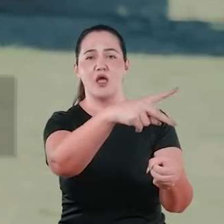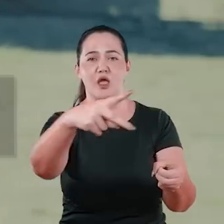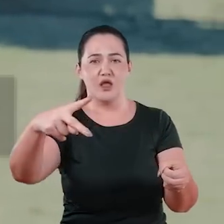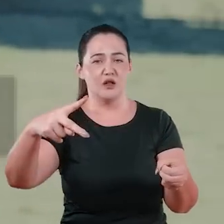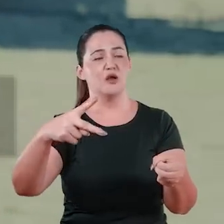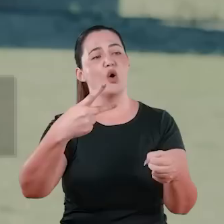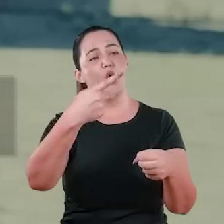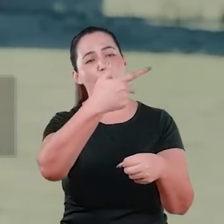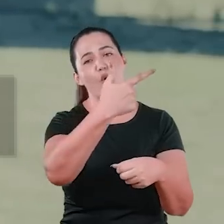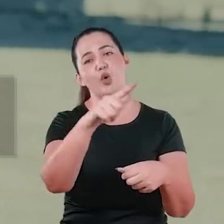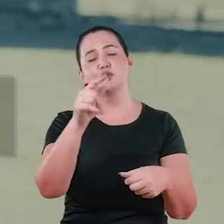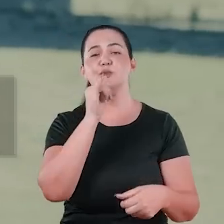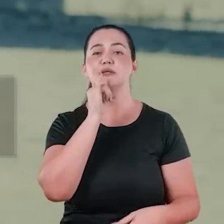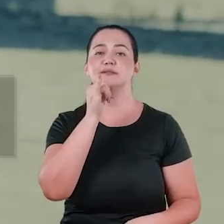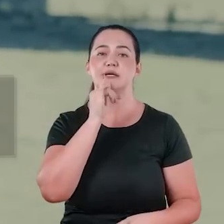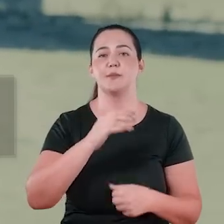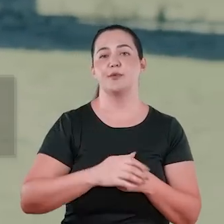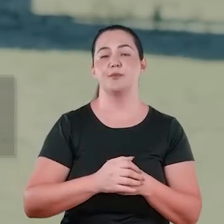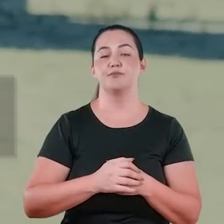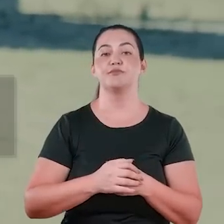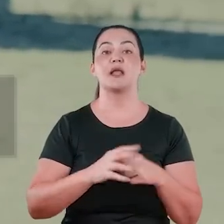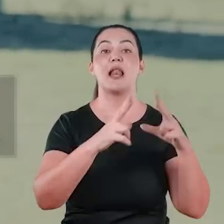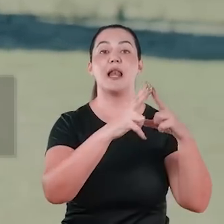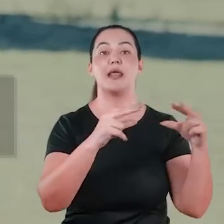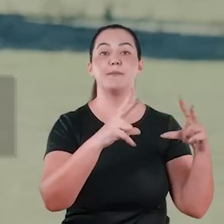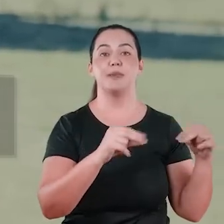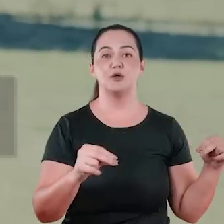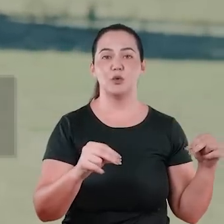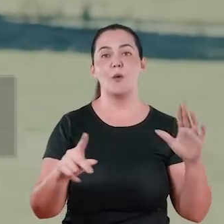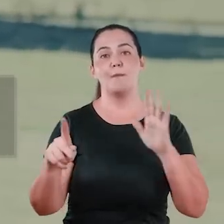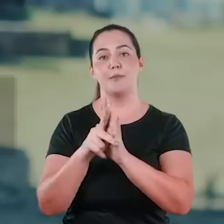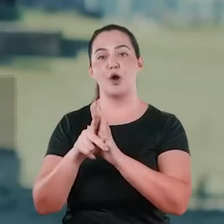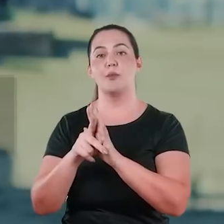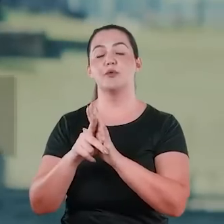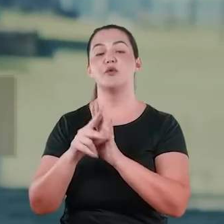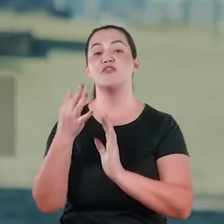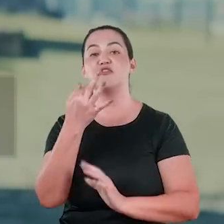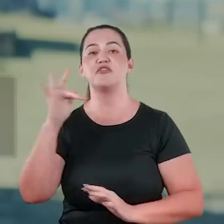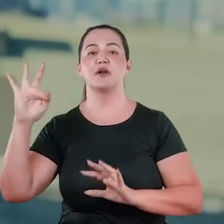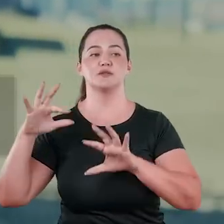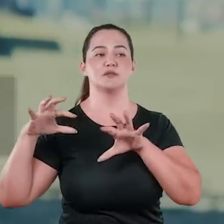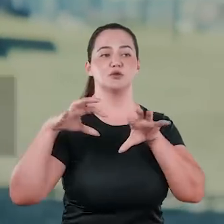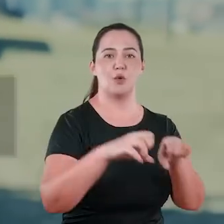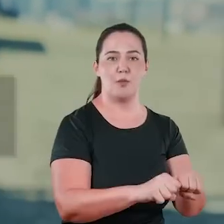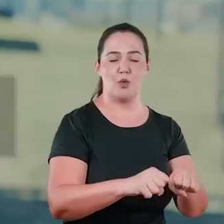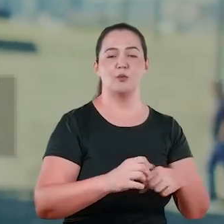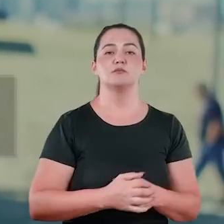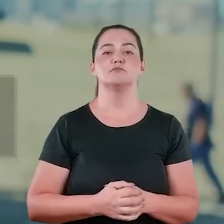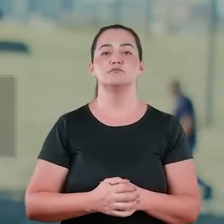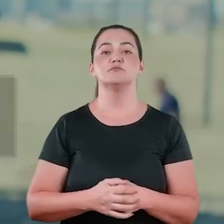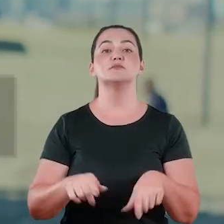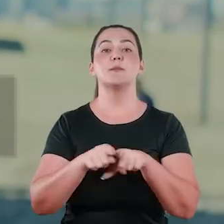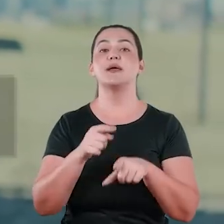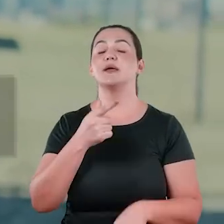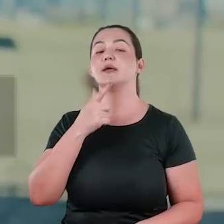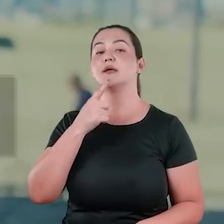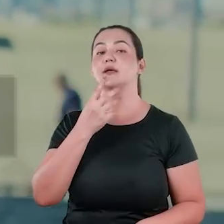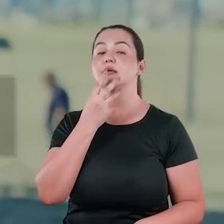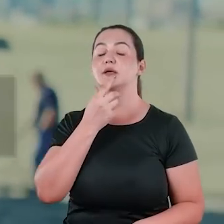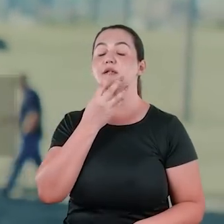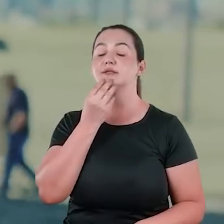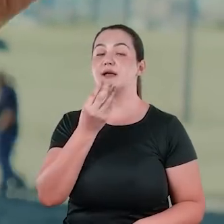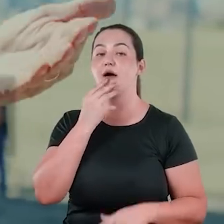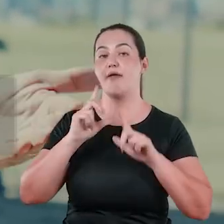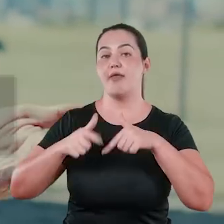a outros poderes. Por exemplo, o Líbano ficou na mão dos franceses. A região que hoje chamamos de Israel ficou na mão